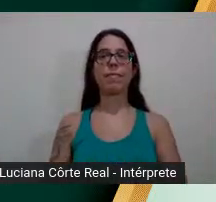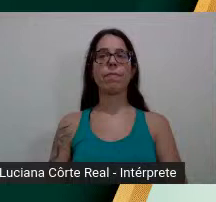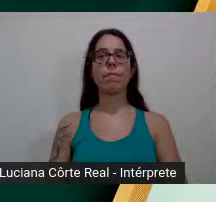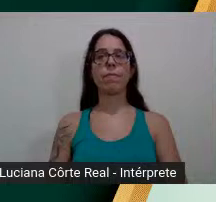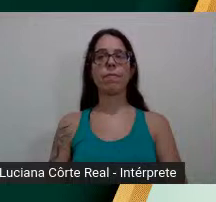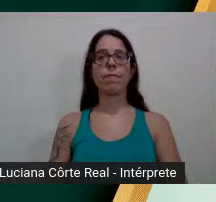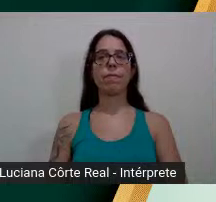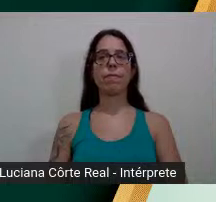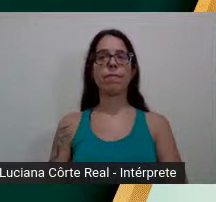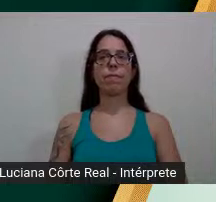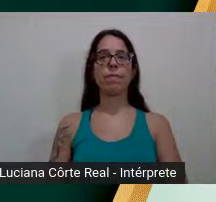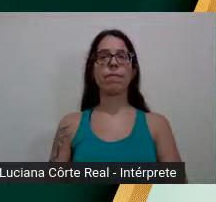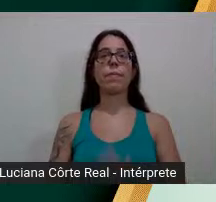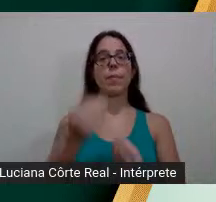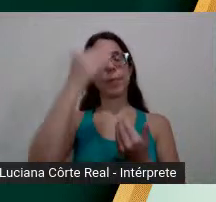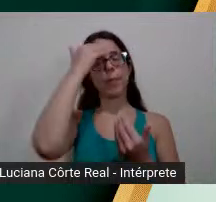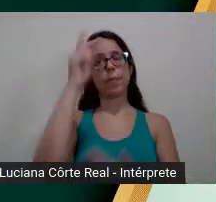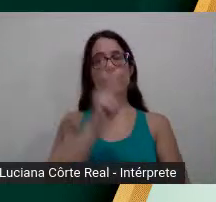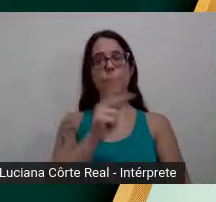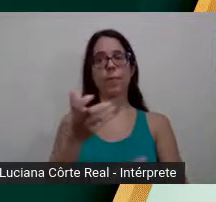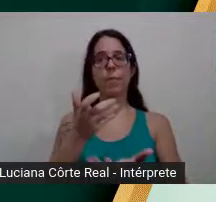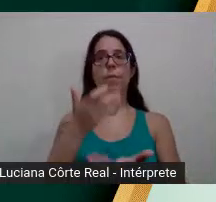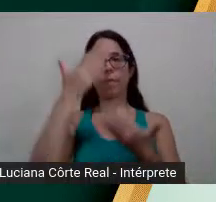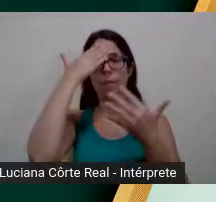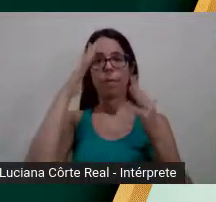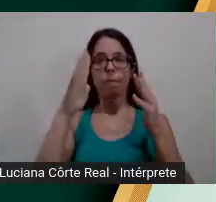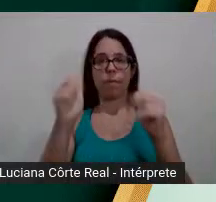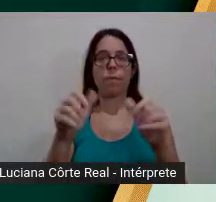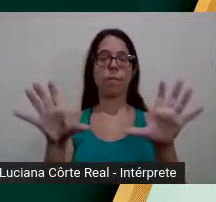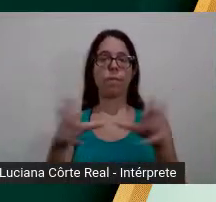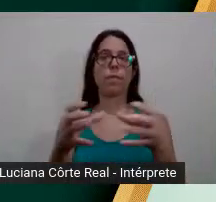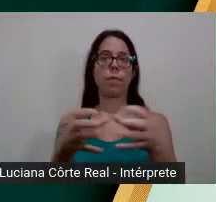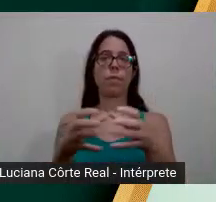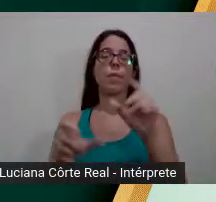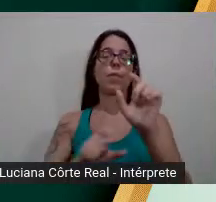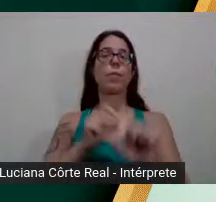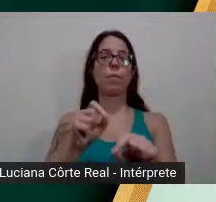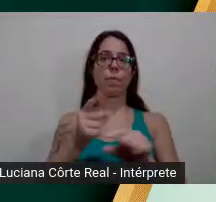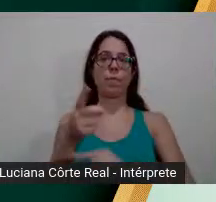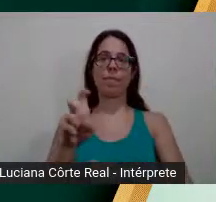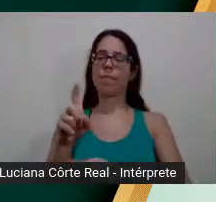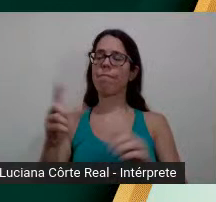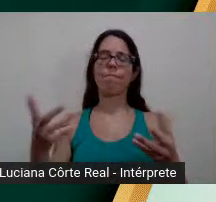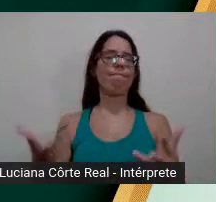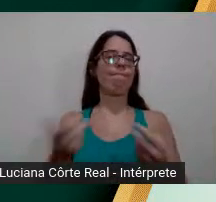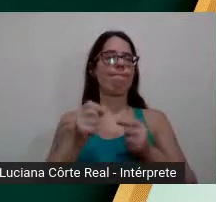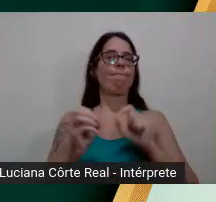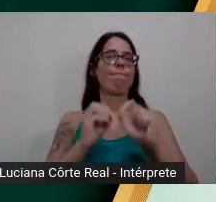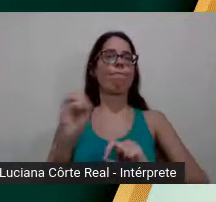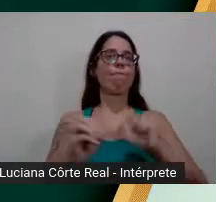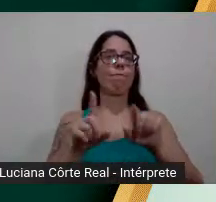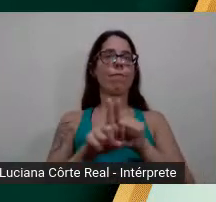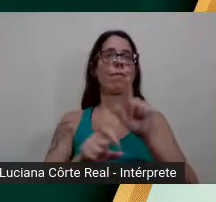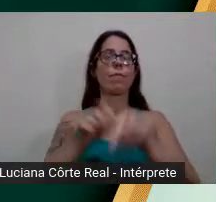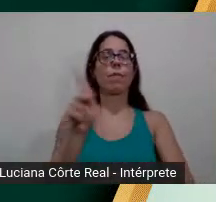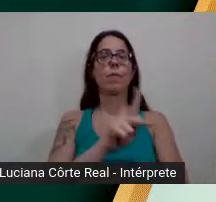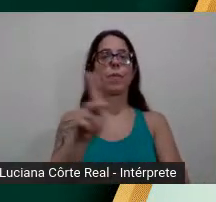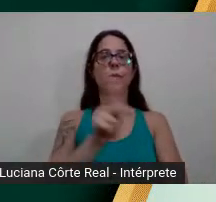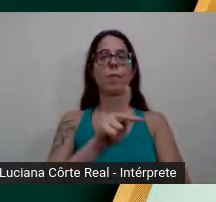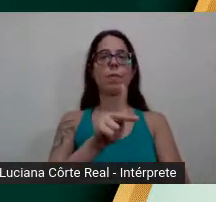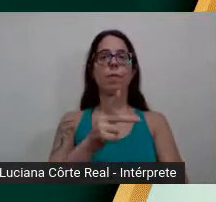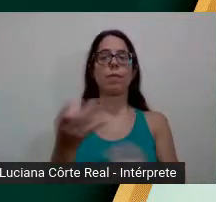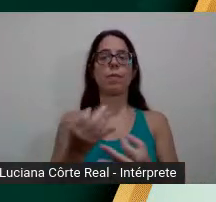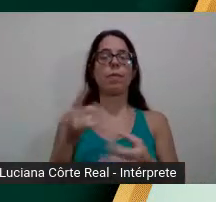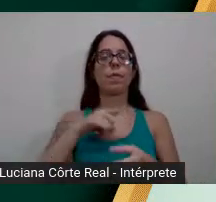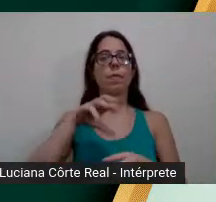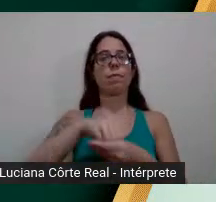Muito obrigada, professor. Gostaria de agradecer a toda a turma 15, que é muito maravilhosa, aos professores excelentes que temos na universidade e